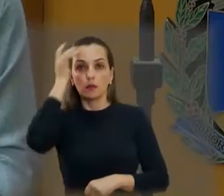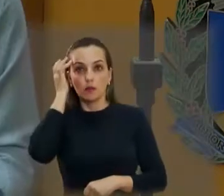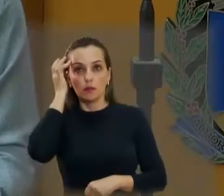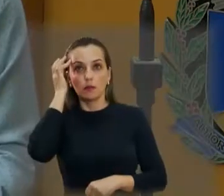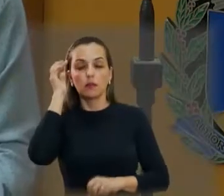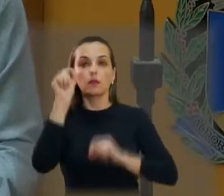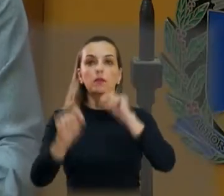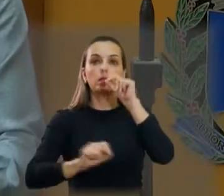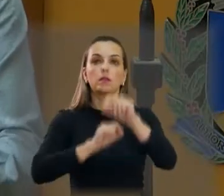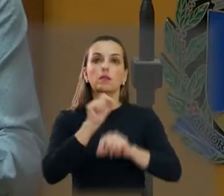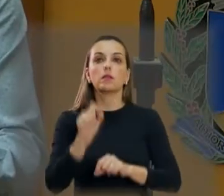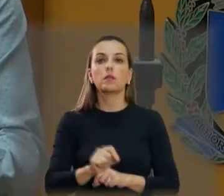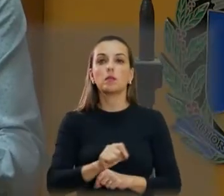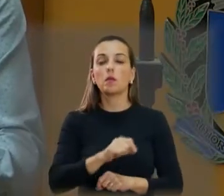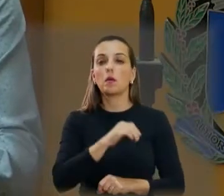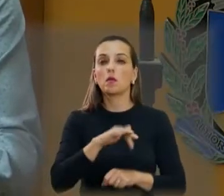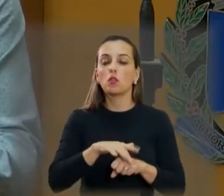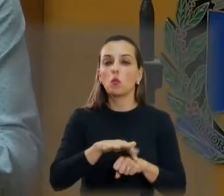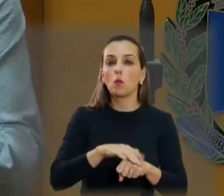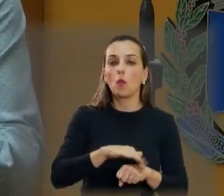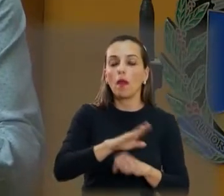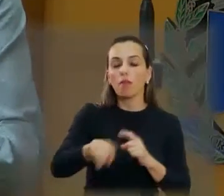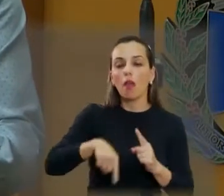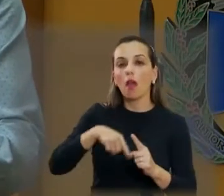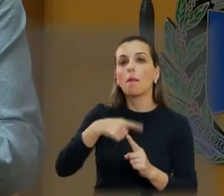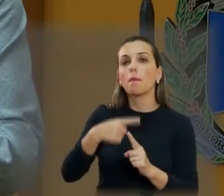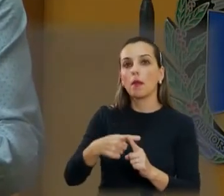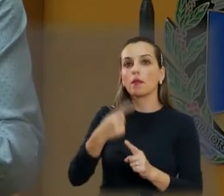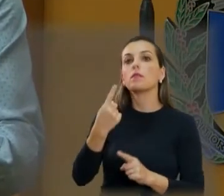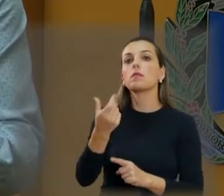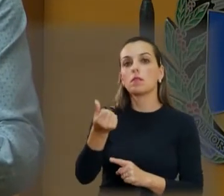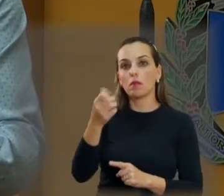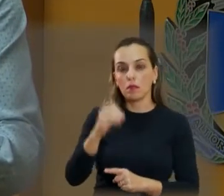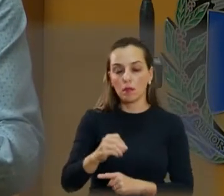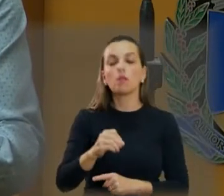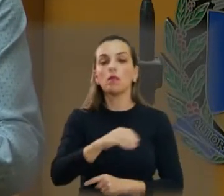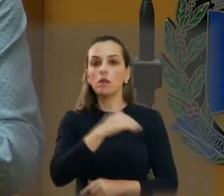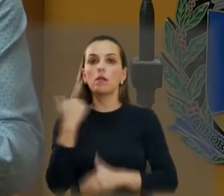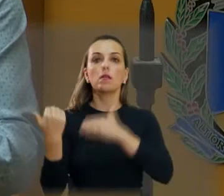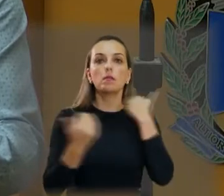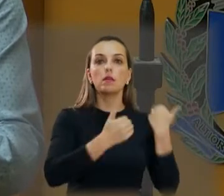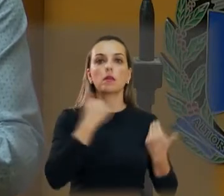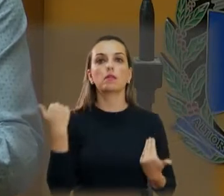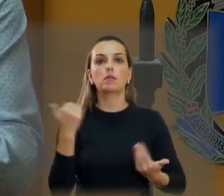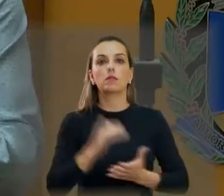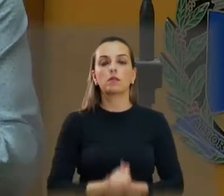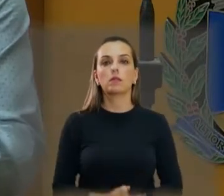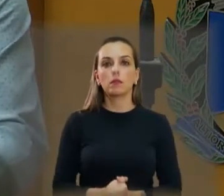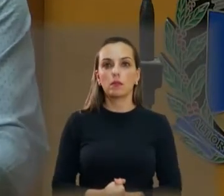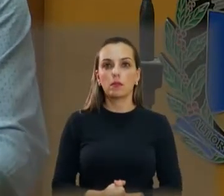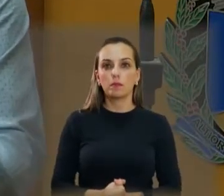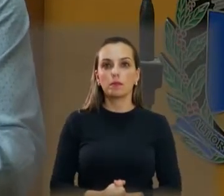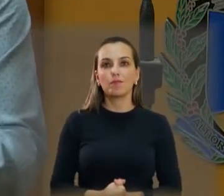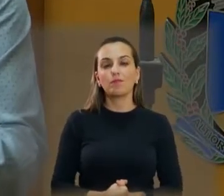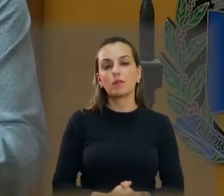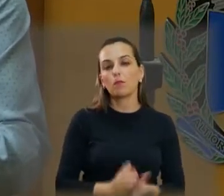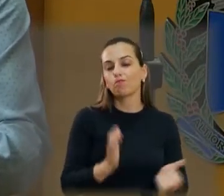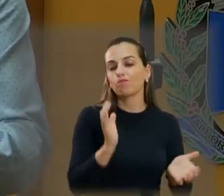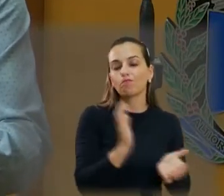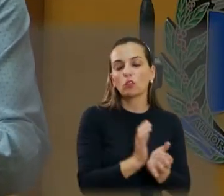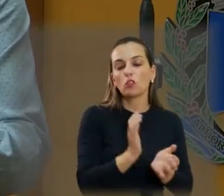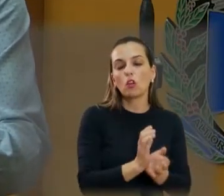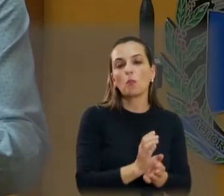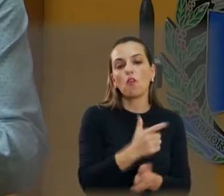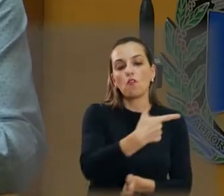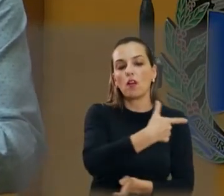com mais de 160 mortes. A dinâmica em torno da doença é muito grande. De um lado, a vacinação já